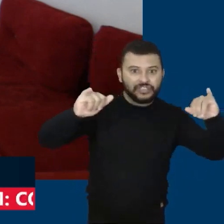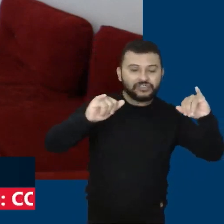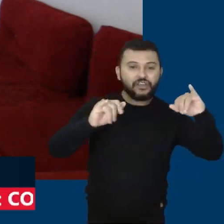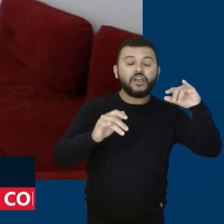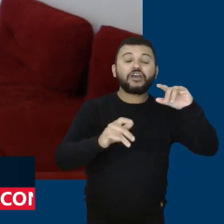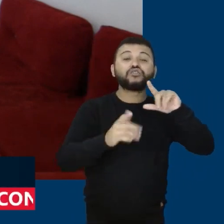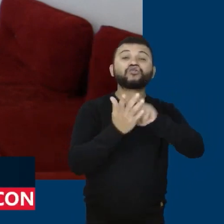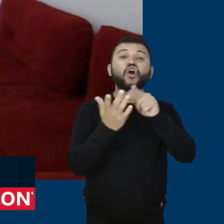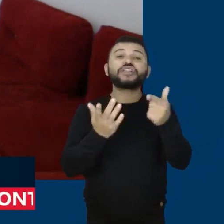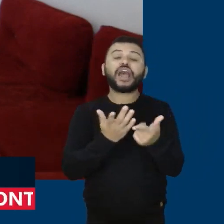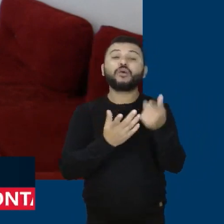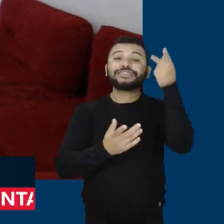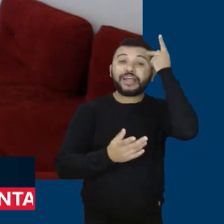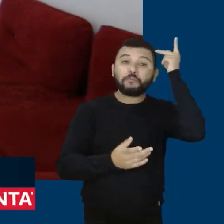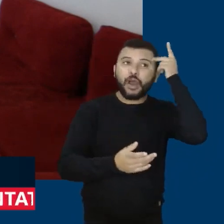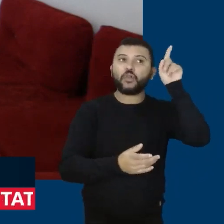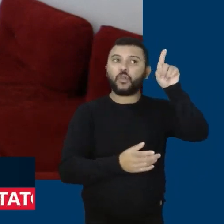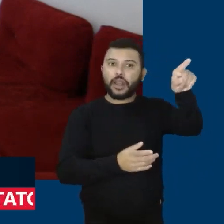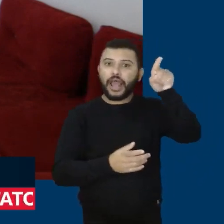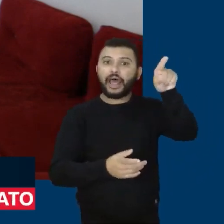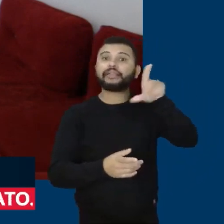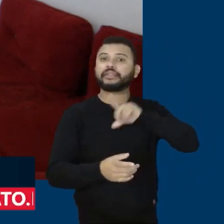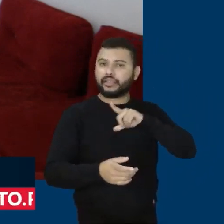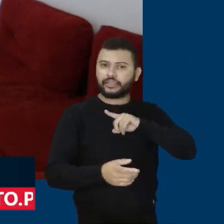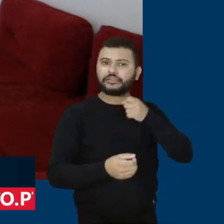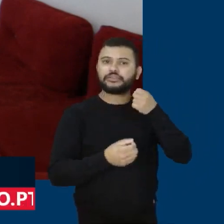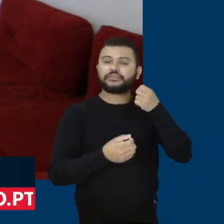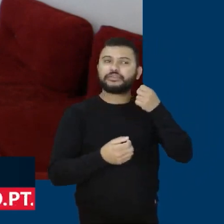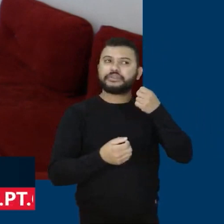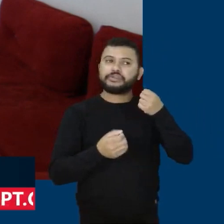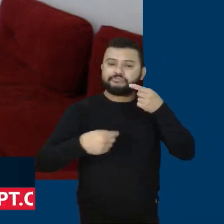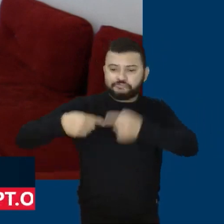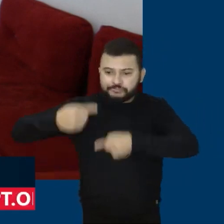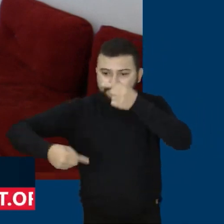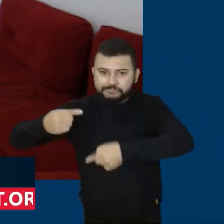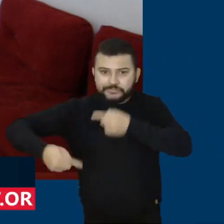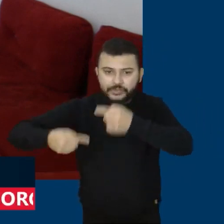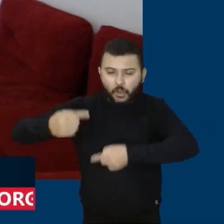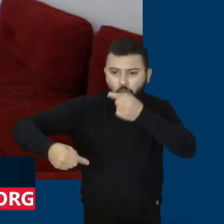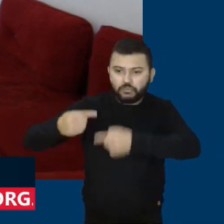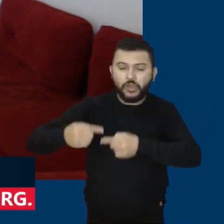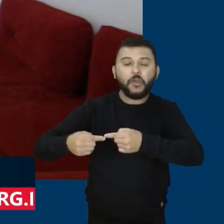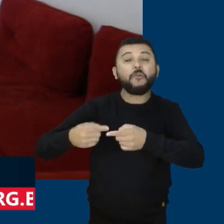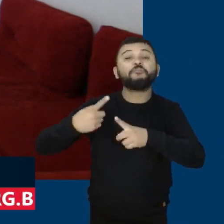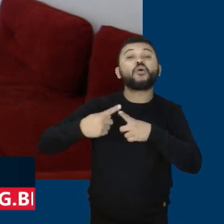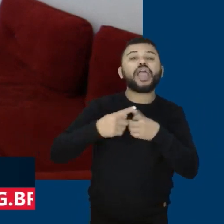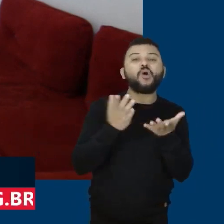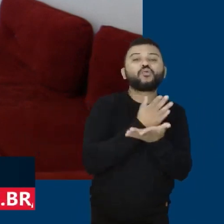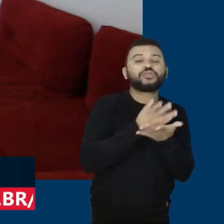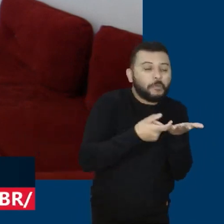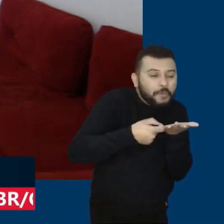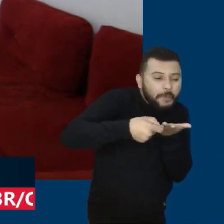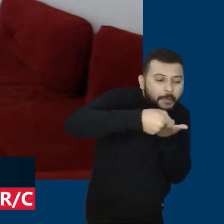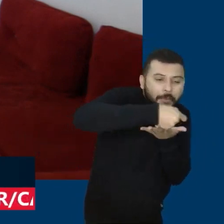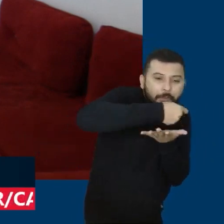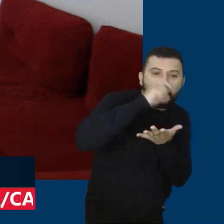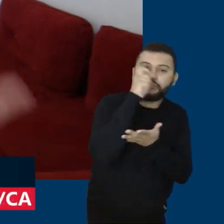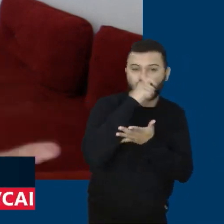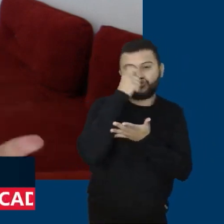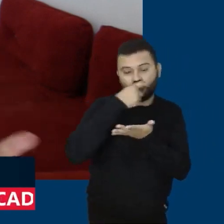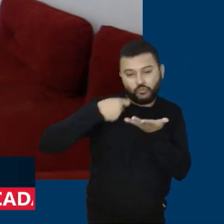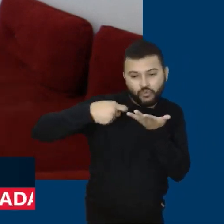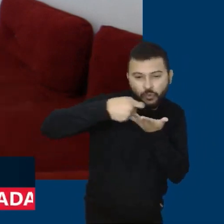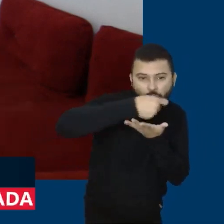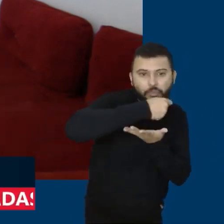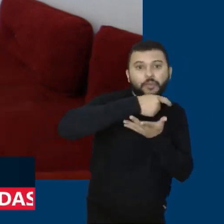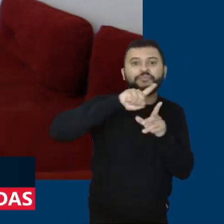São Paulo, de que justamente no auge das discussões ali das fake news sobre esse assunto, dizendo